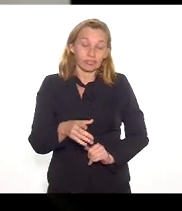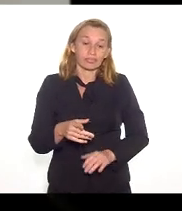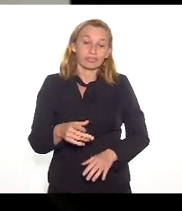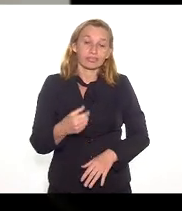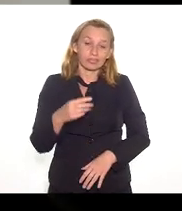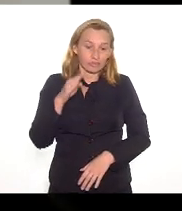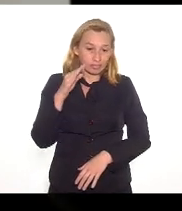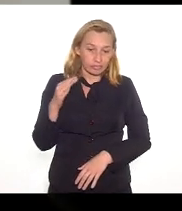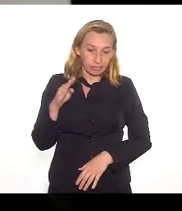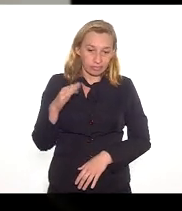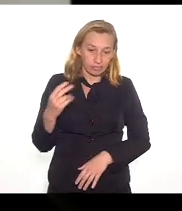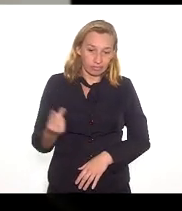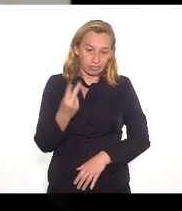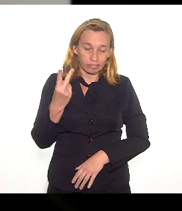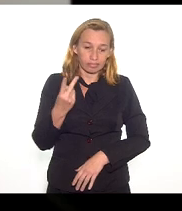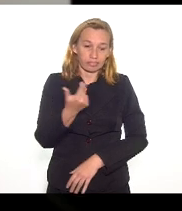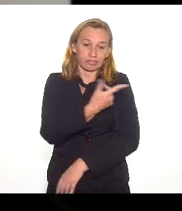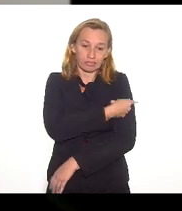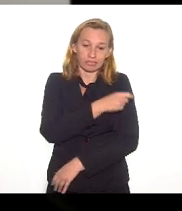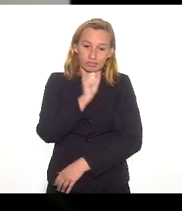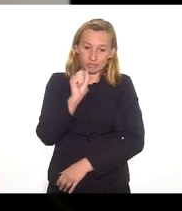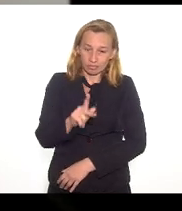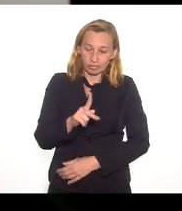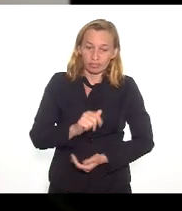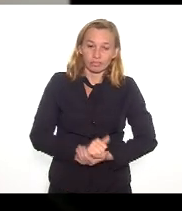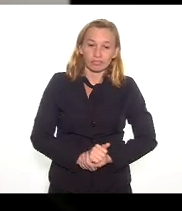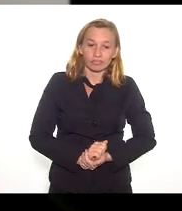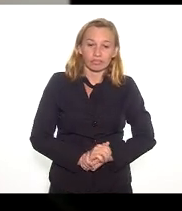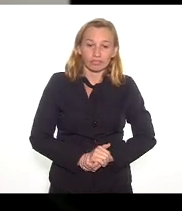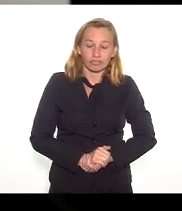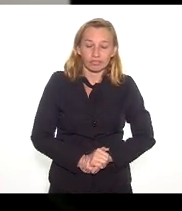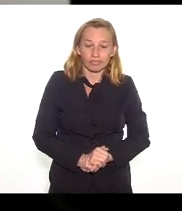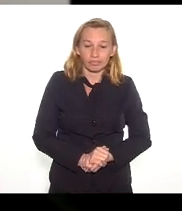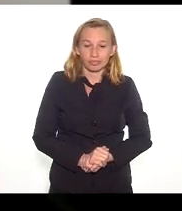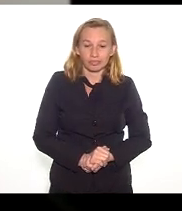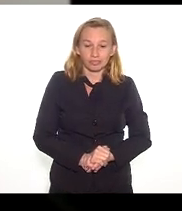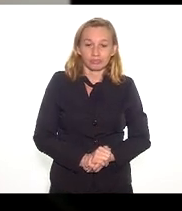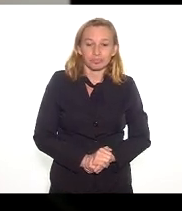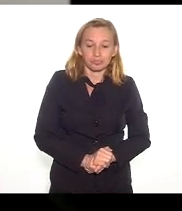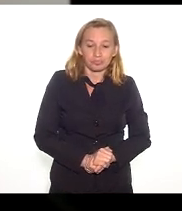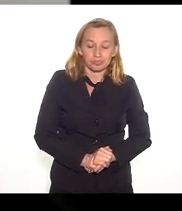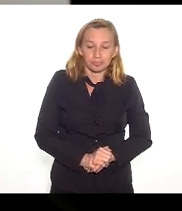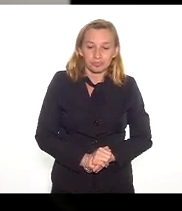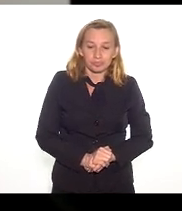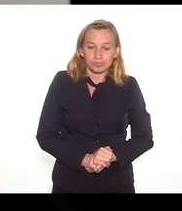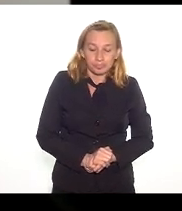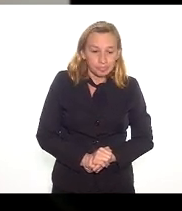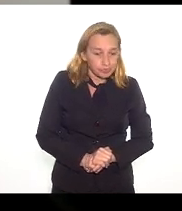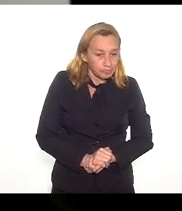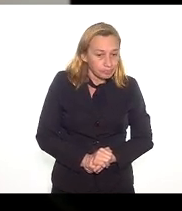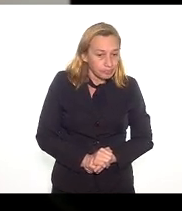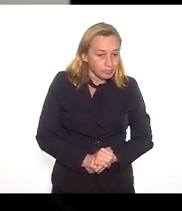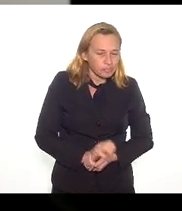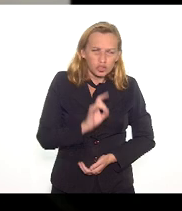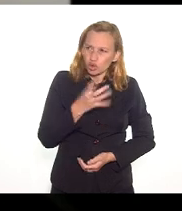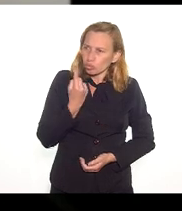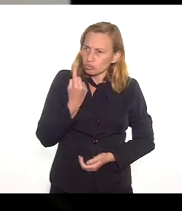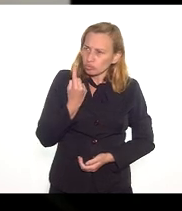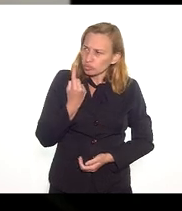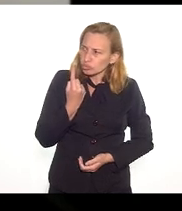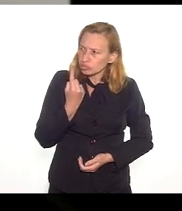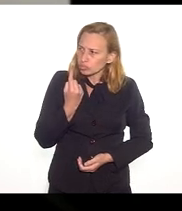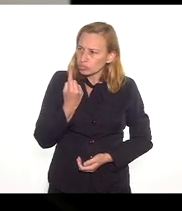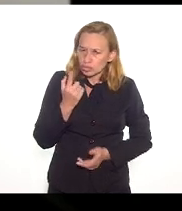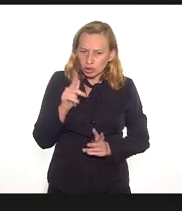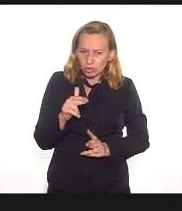prioridade de vacina, tá? É um só, né? É o